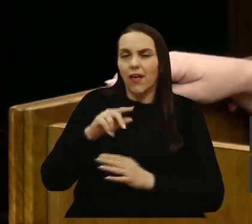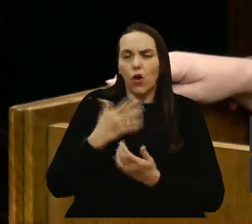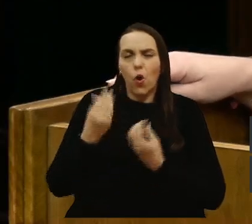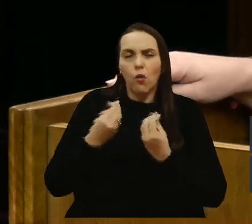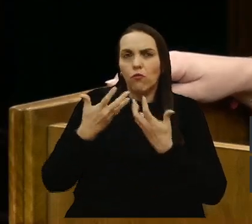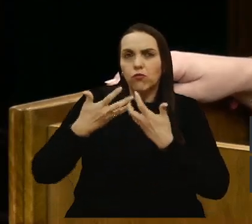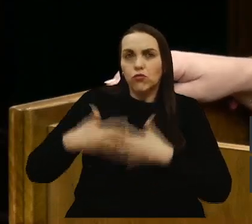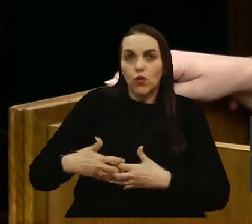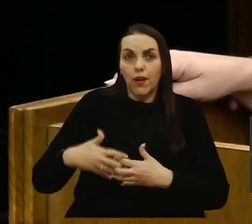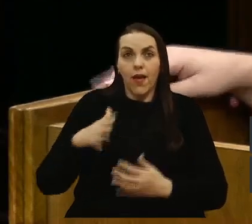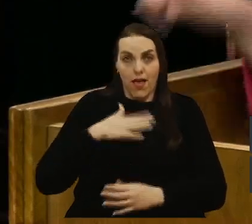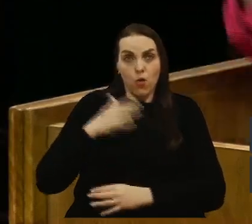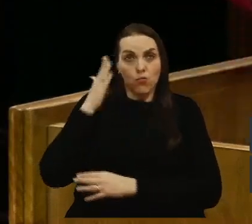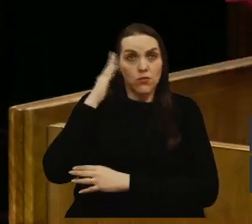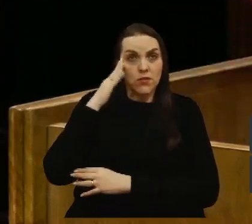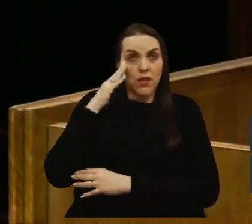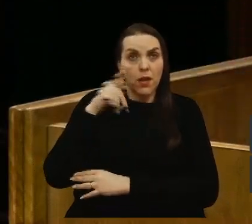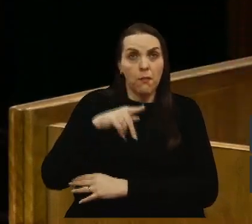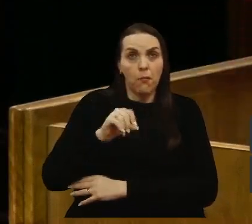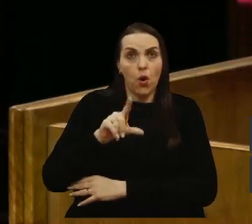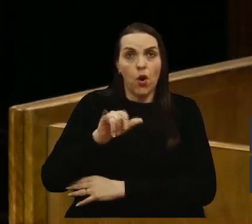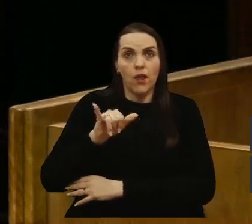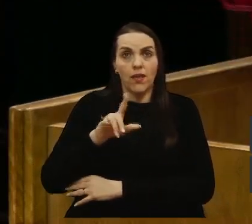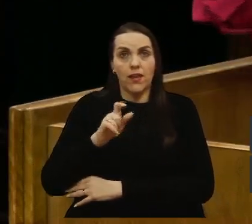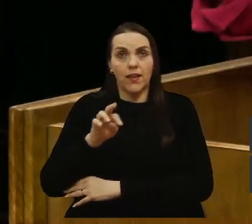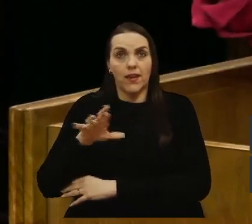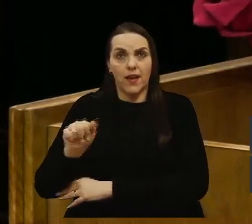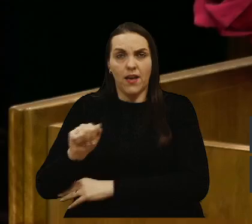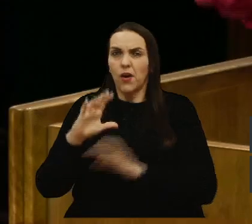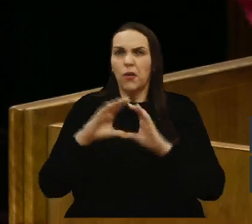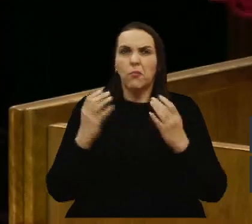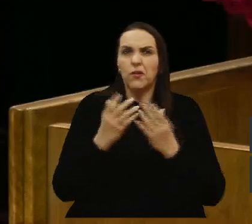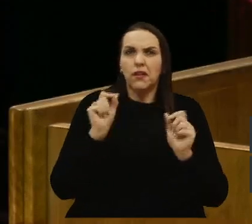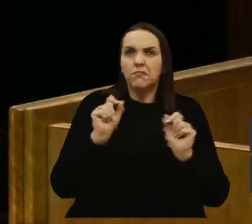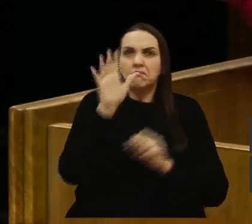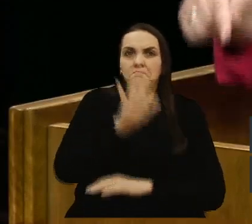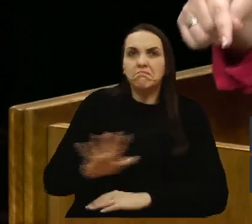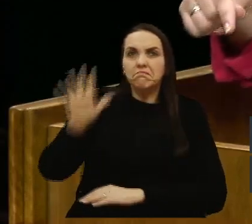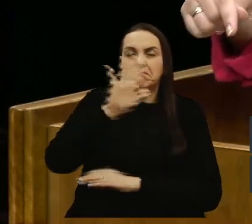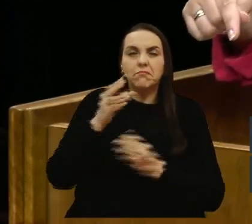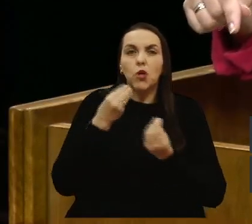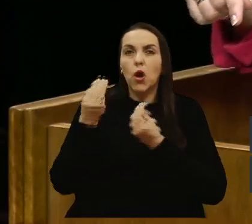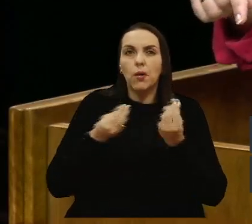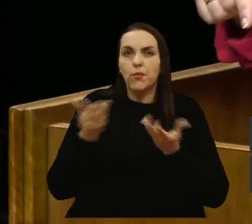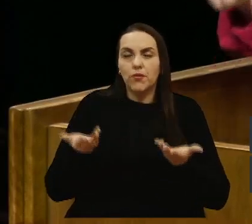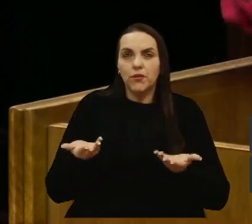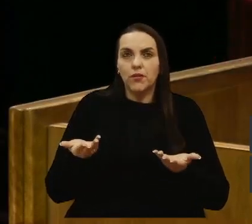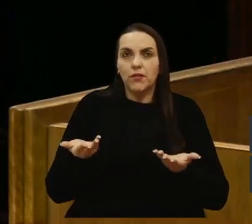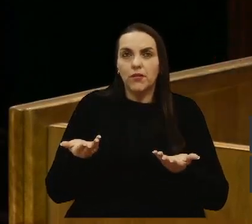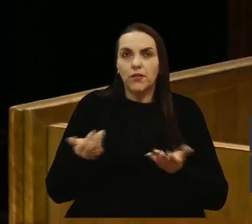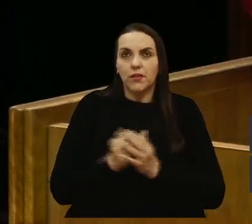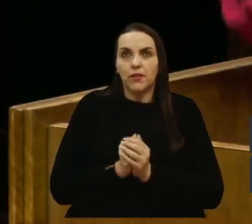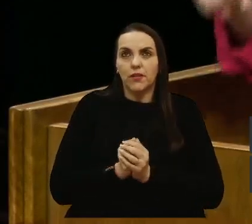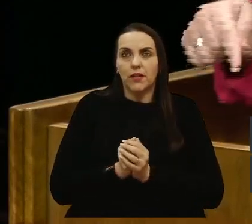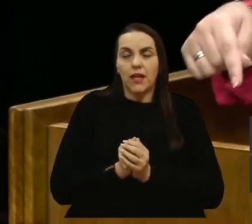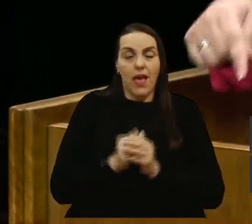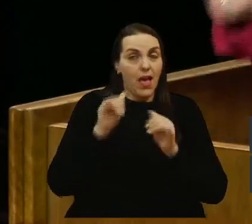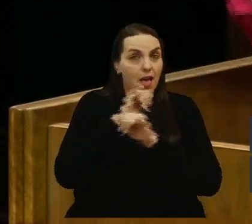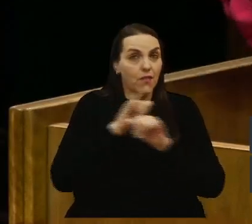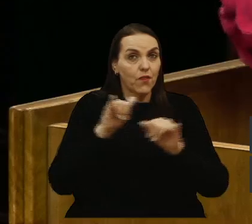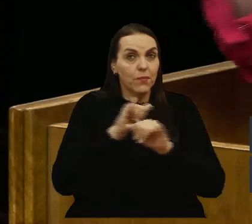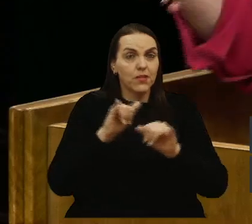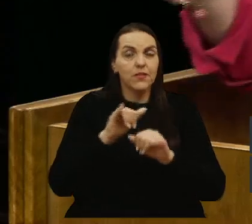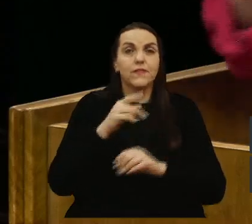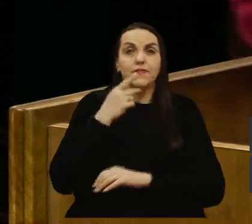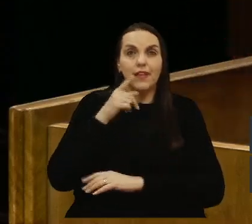sei o que é a policlínica, mas a comunidade em geral foi vendida uma informação